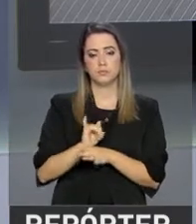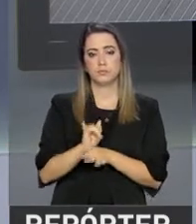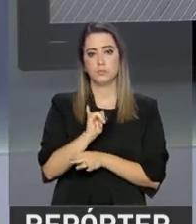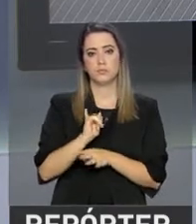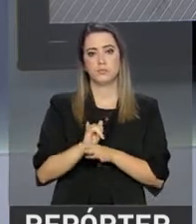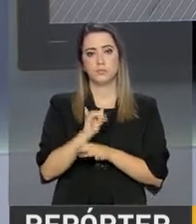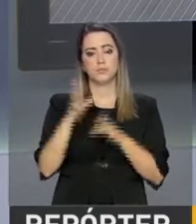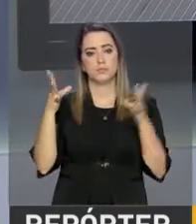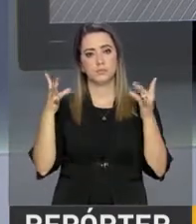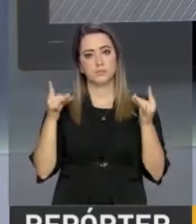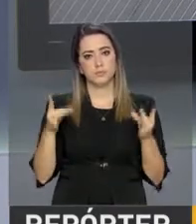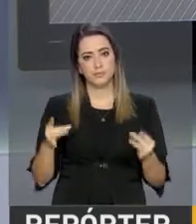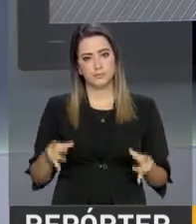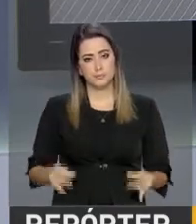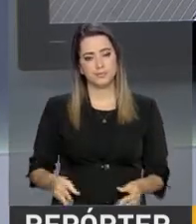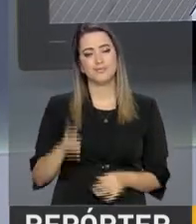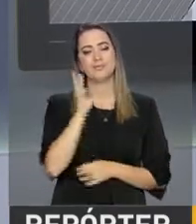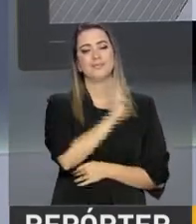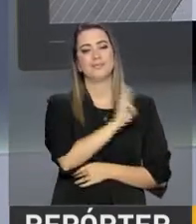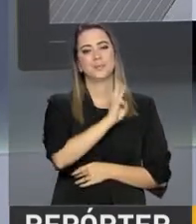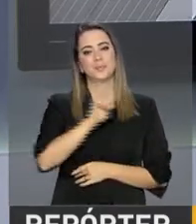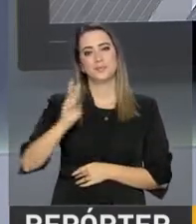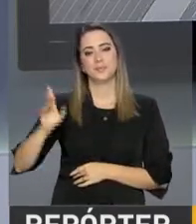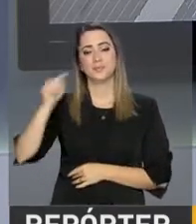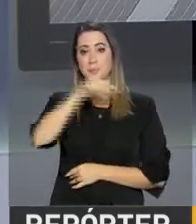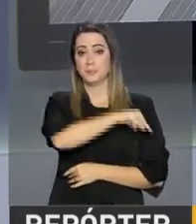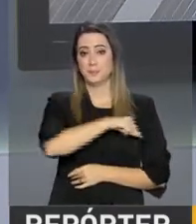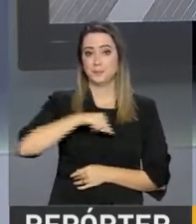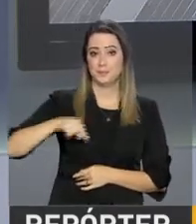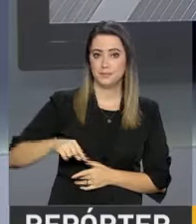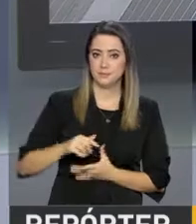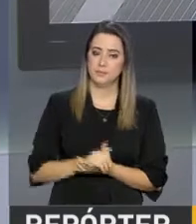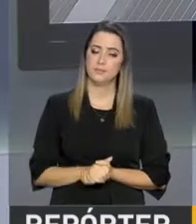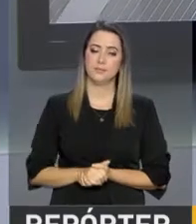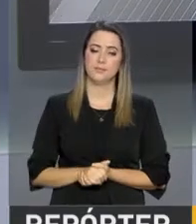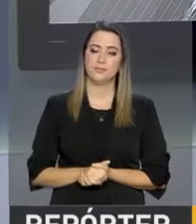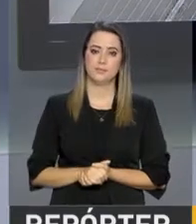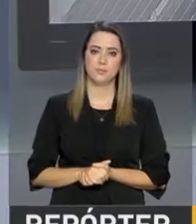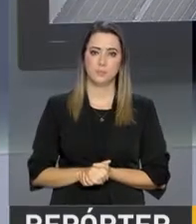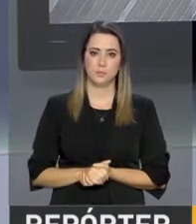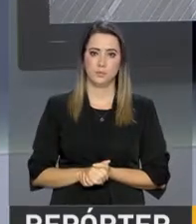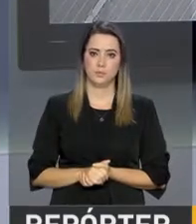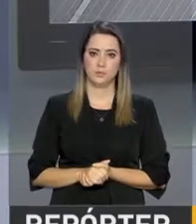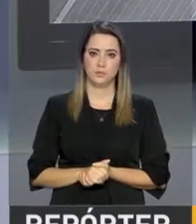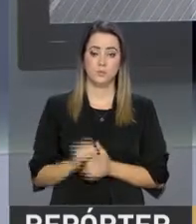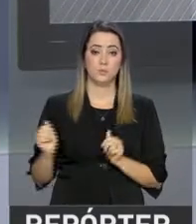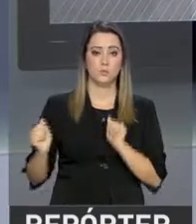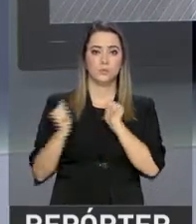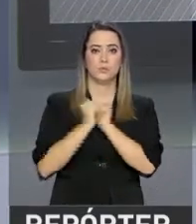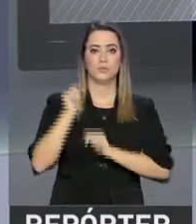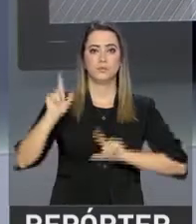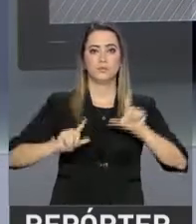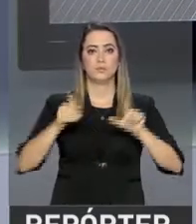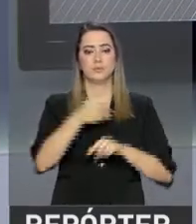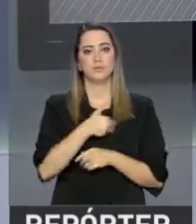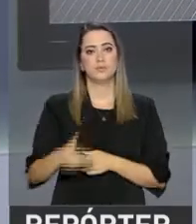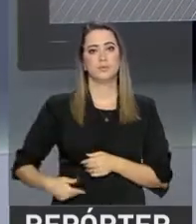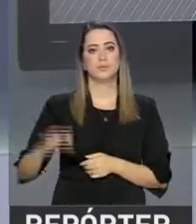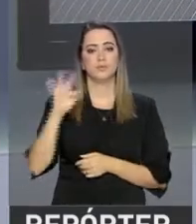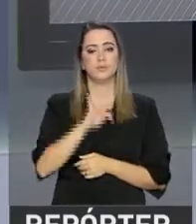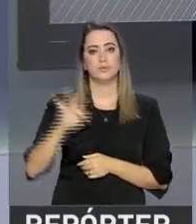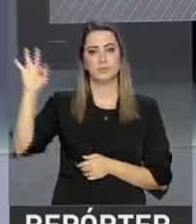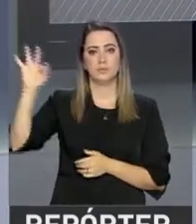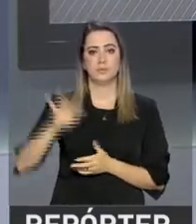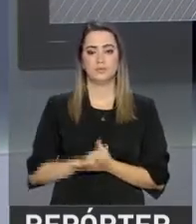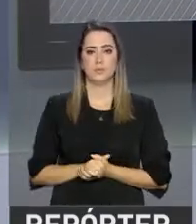as reportagens no youtube e toda a nossa programação também está na página da nbr na internet continue com a gente na nbr